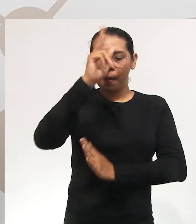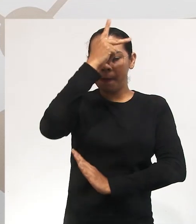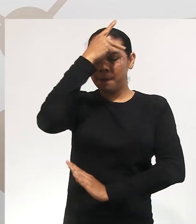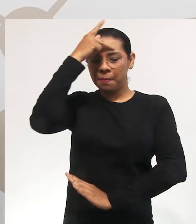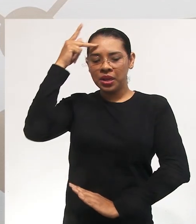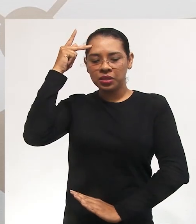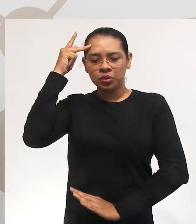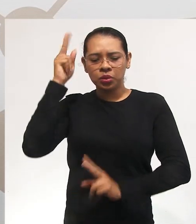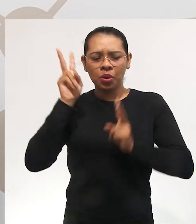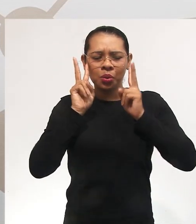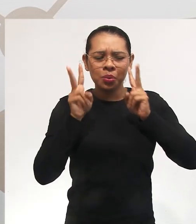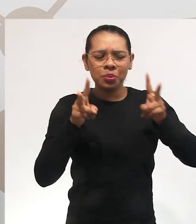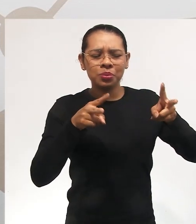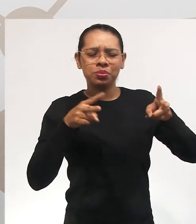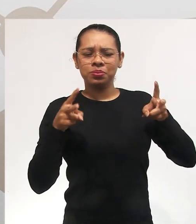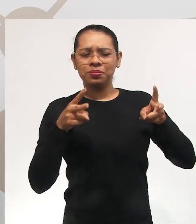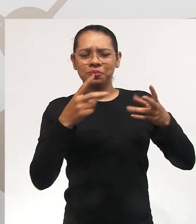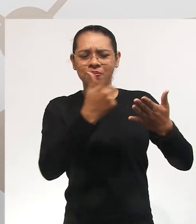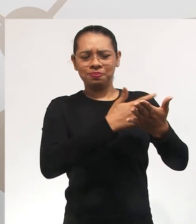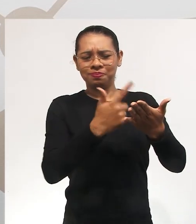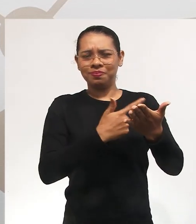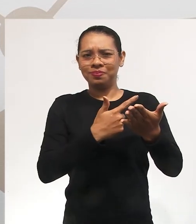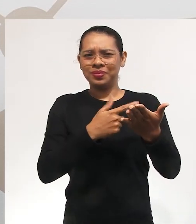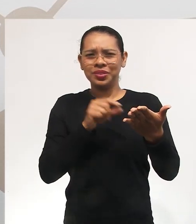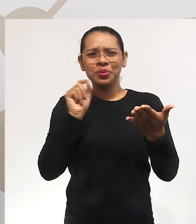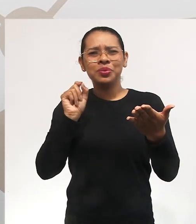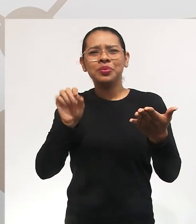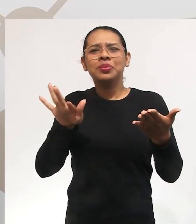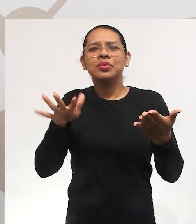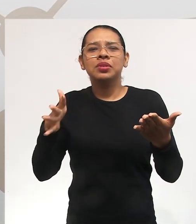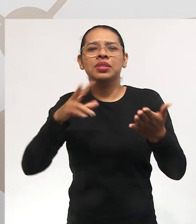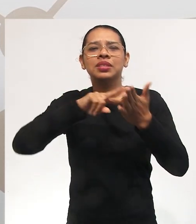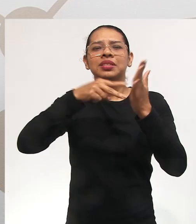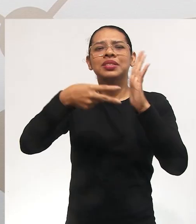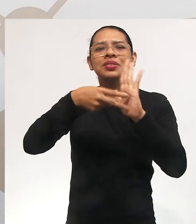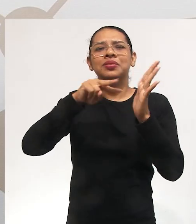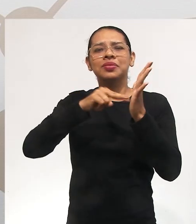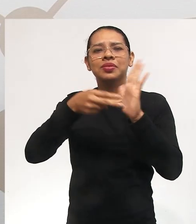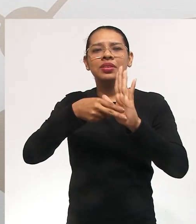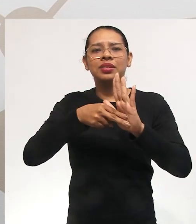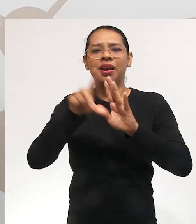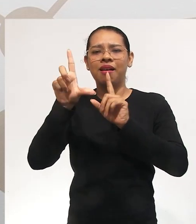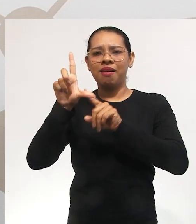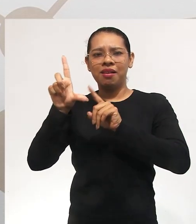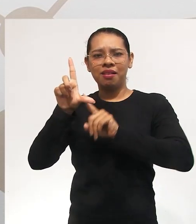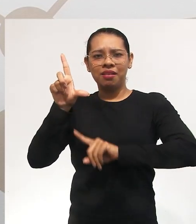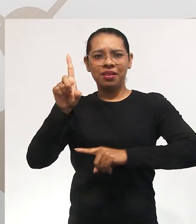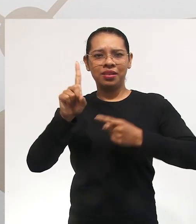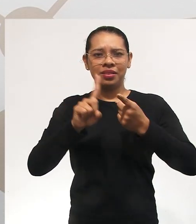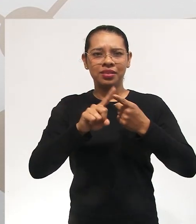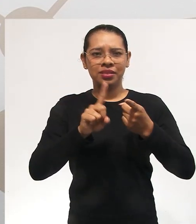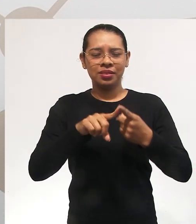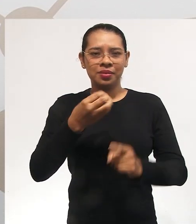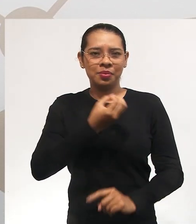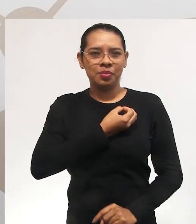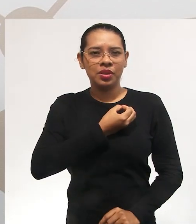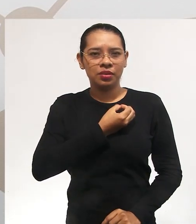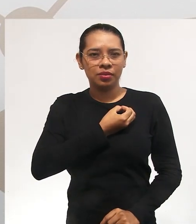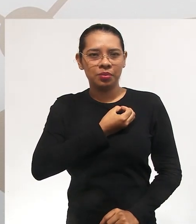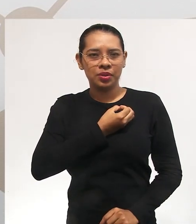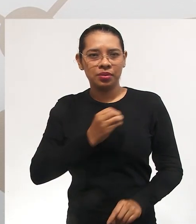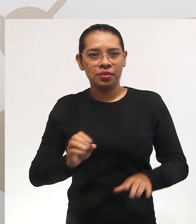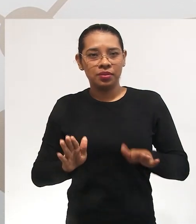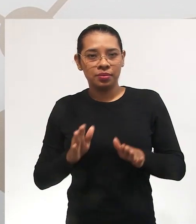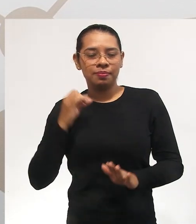princípio a pessoa lê e ela se impacta com aquilo. O que significa essas letras, esses números? Então é importante.